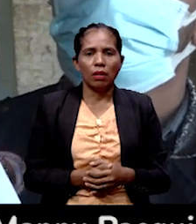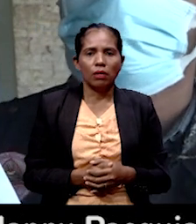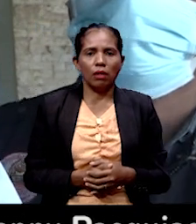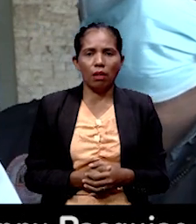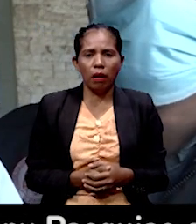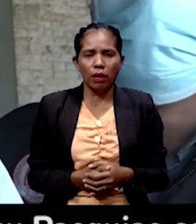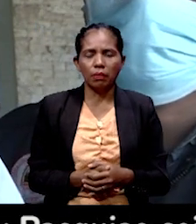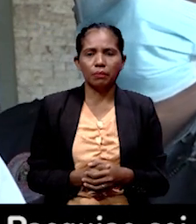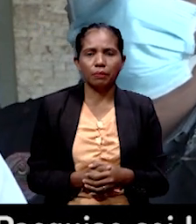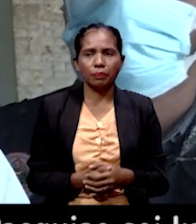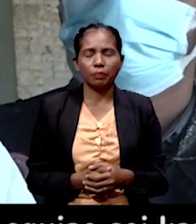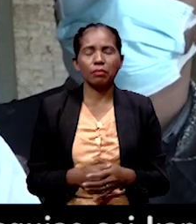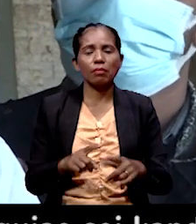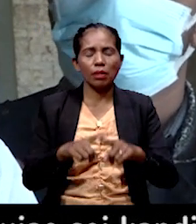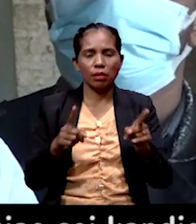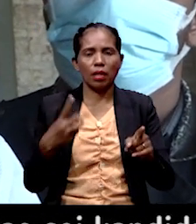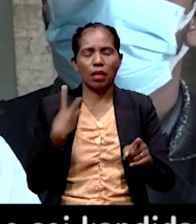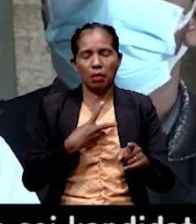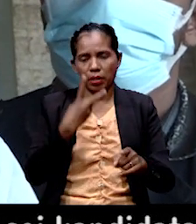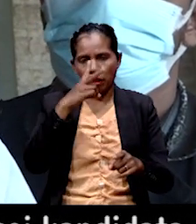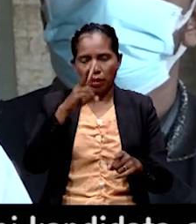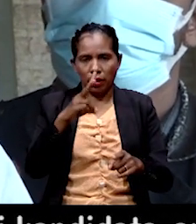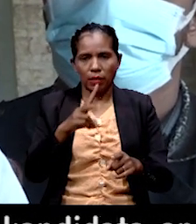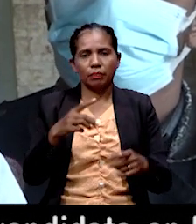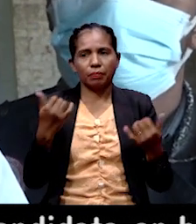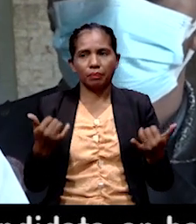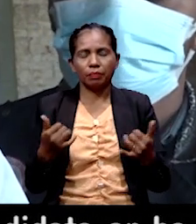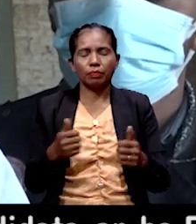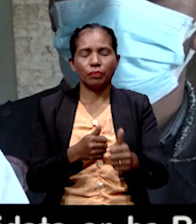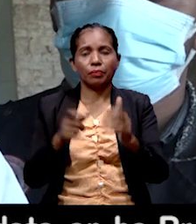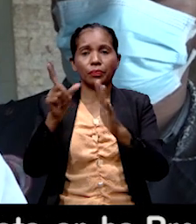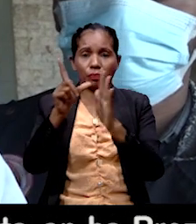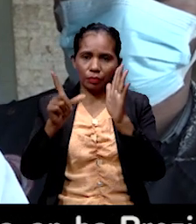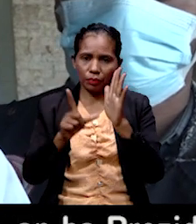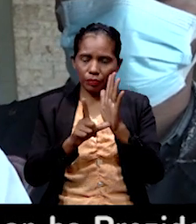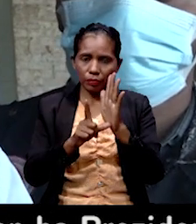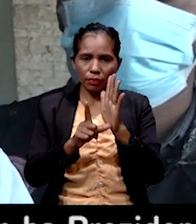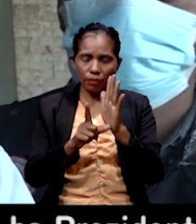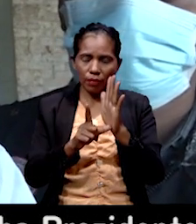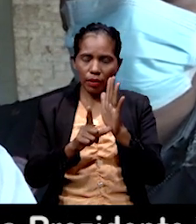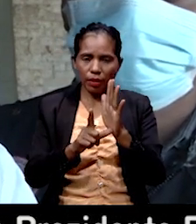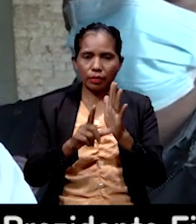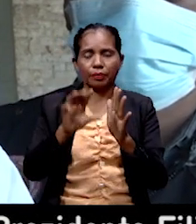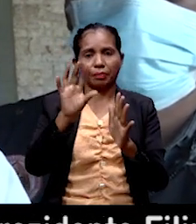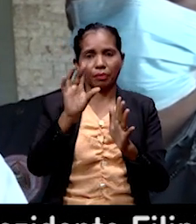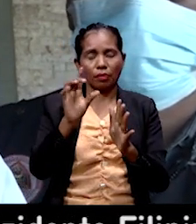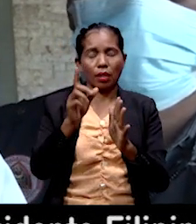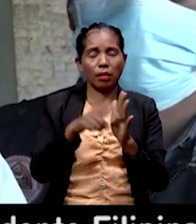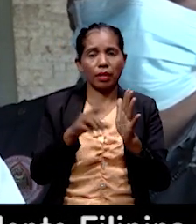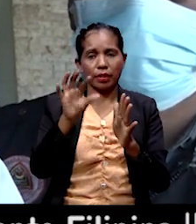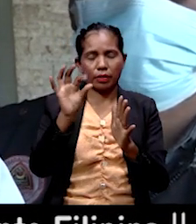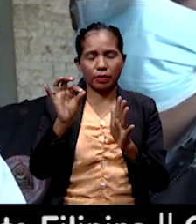departamento operasiones hari kata kita ne tui dekret lei 23/2009 5 de agosto e